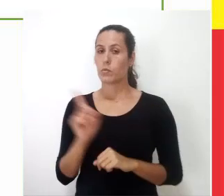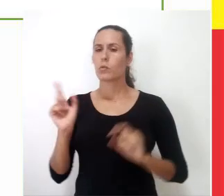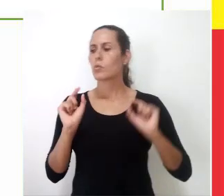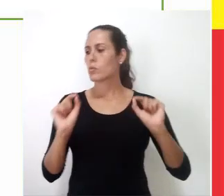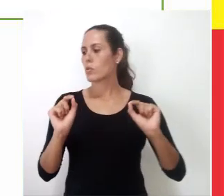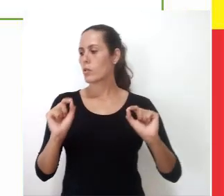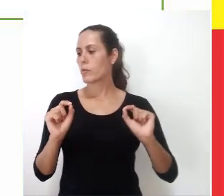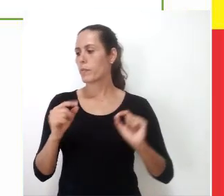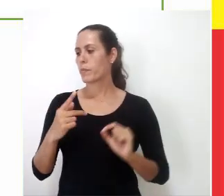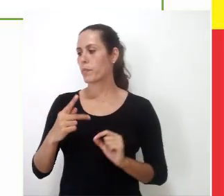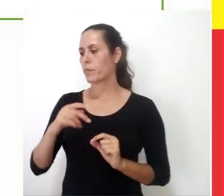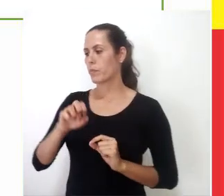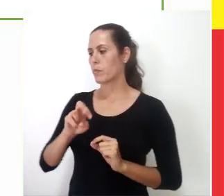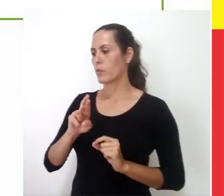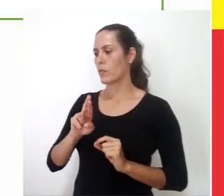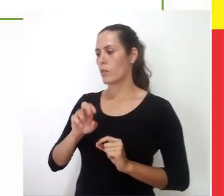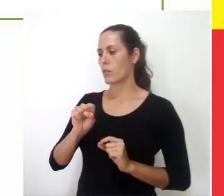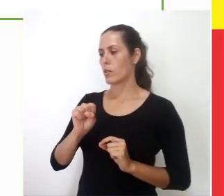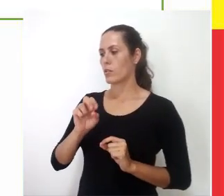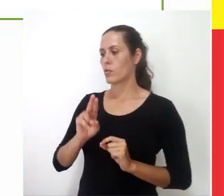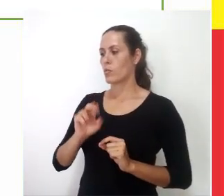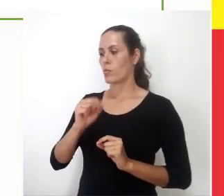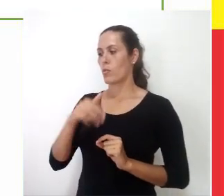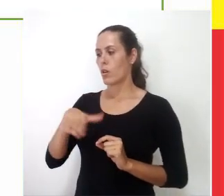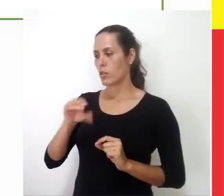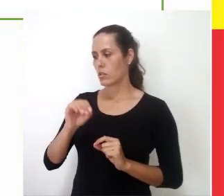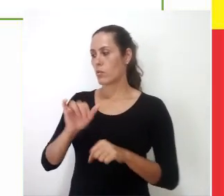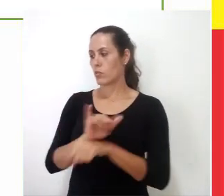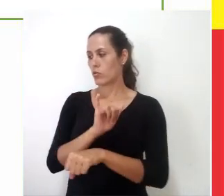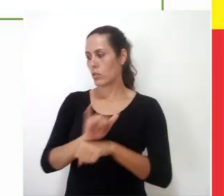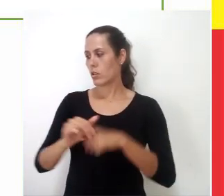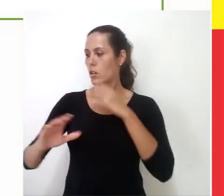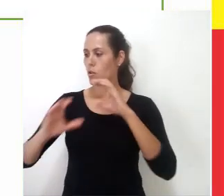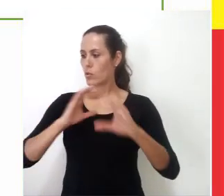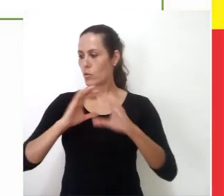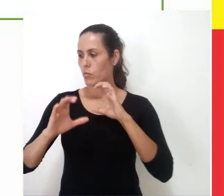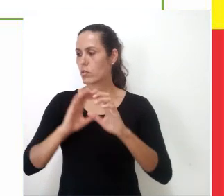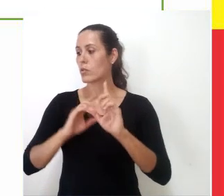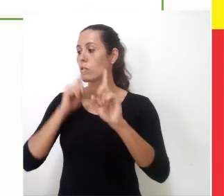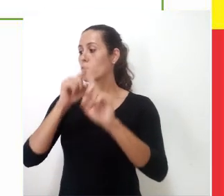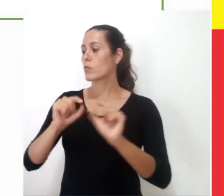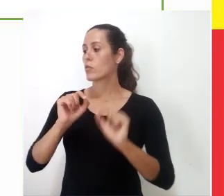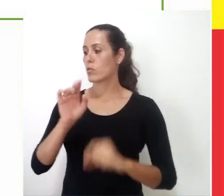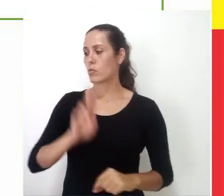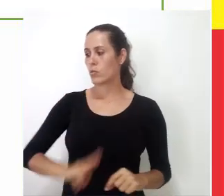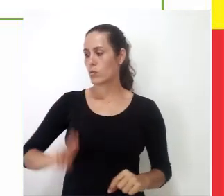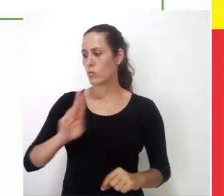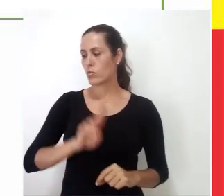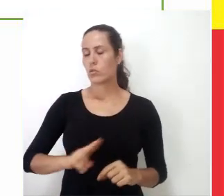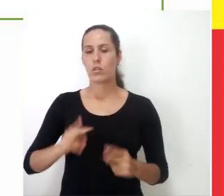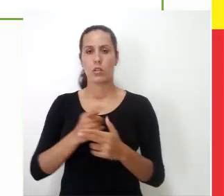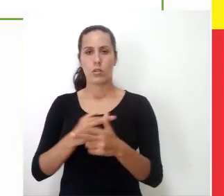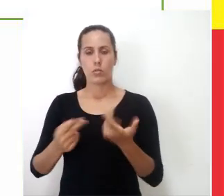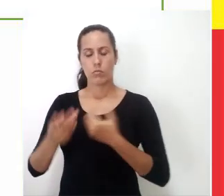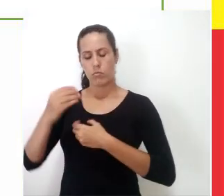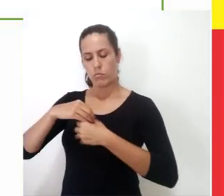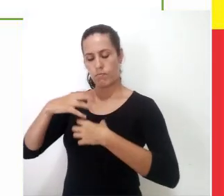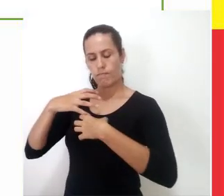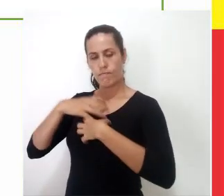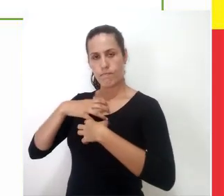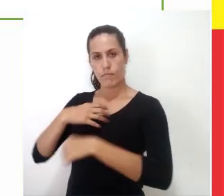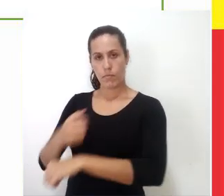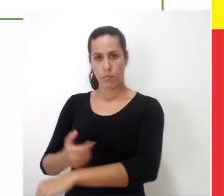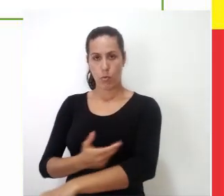tela, persuasão é uma estratégia de comunicação que consiste em utilizar